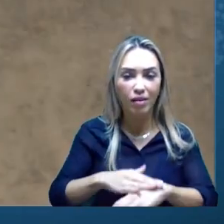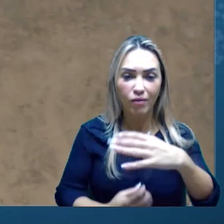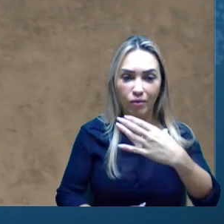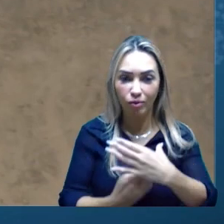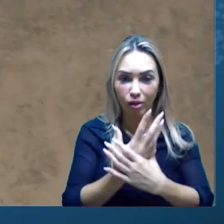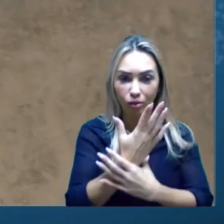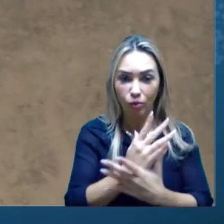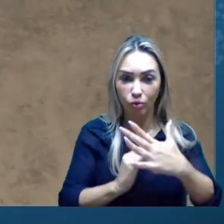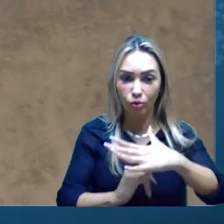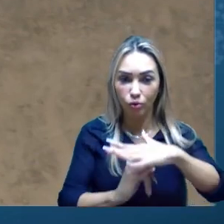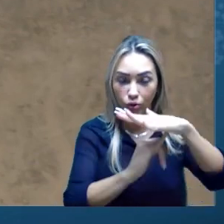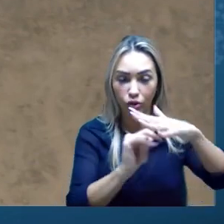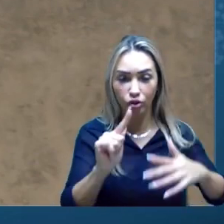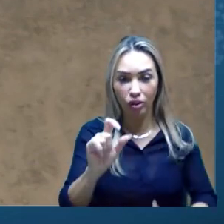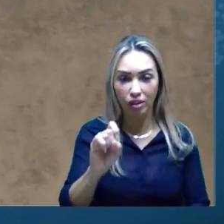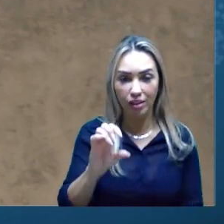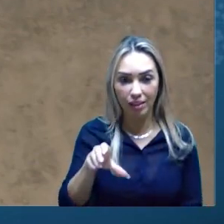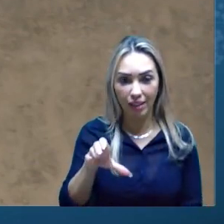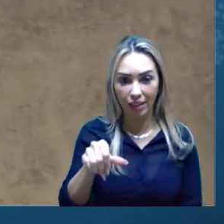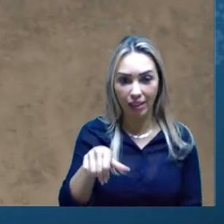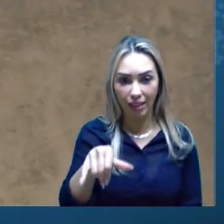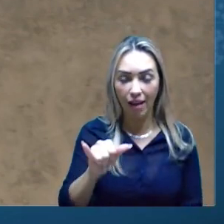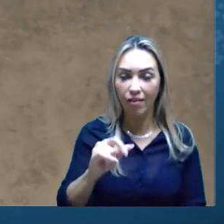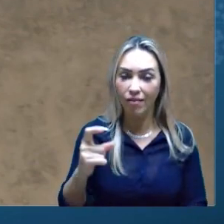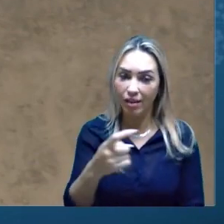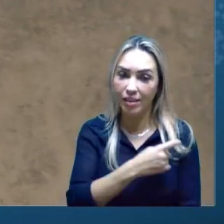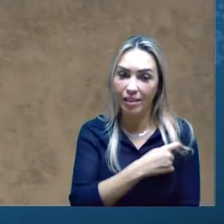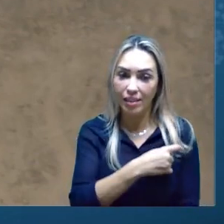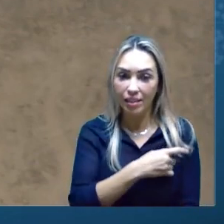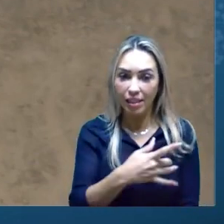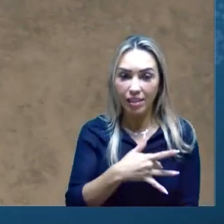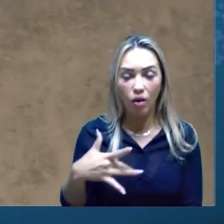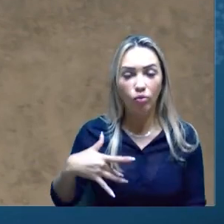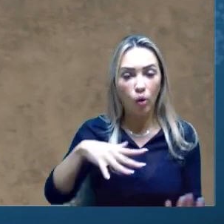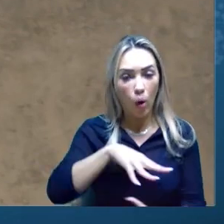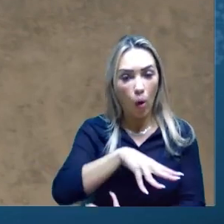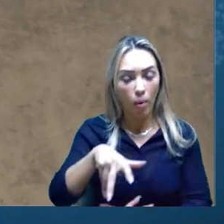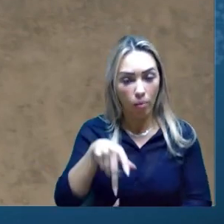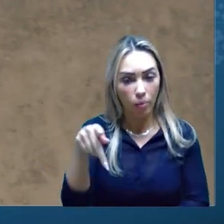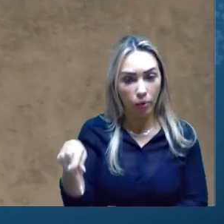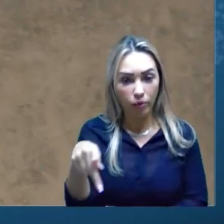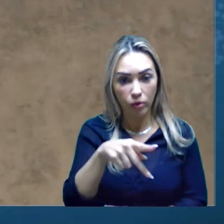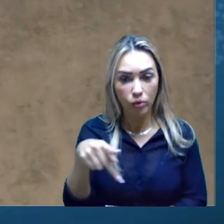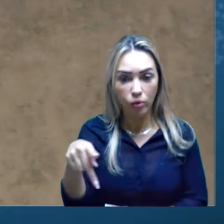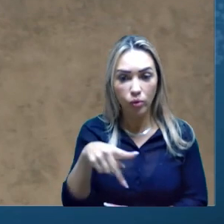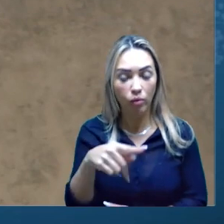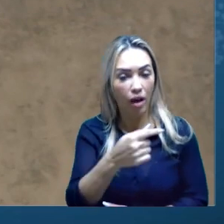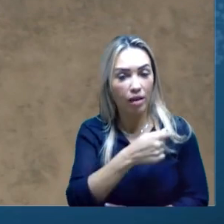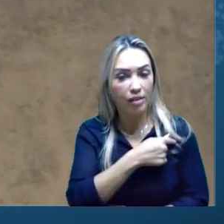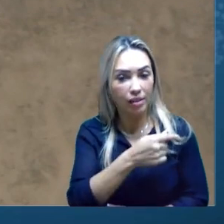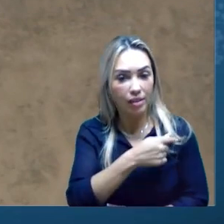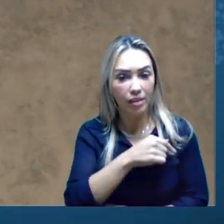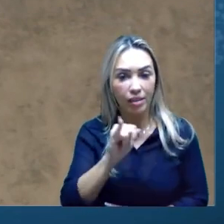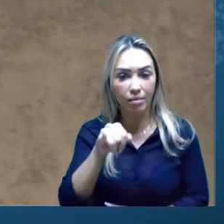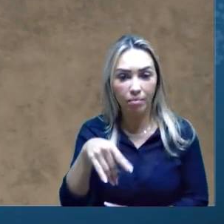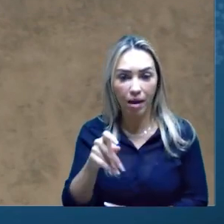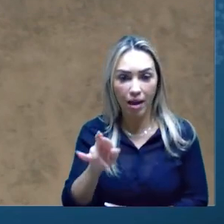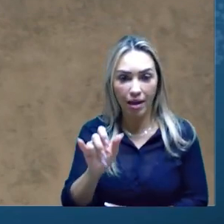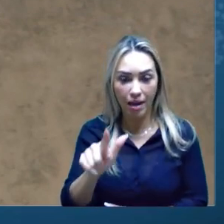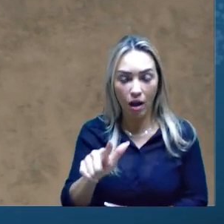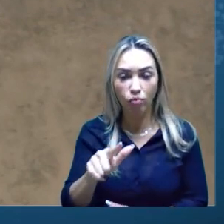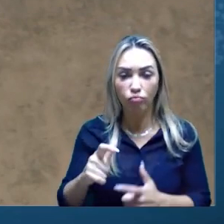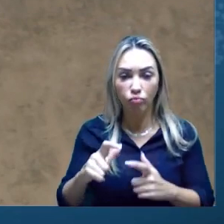GSK de Vacinas para a Saúde Global. É professor honorário de vacinologia no Imperial College de Londres